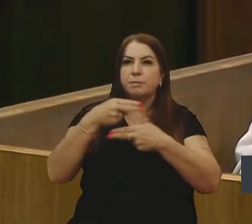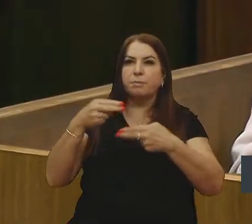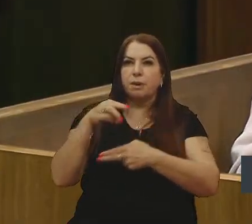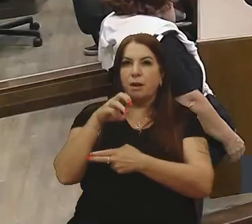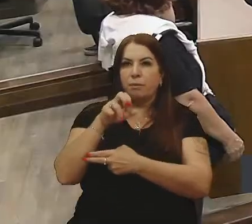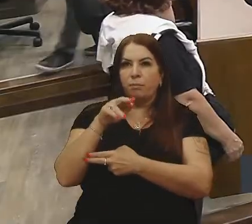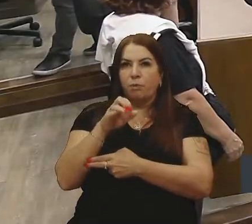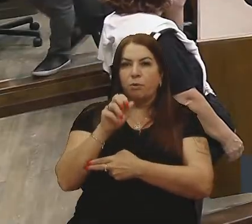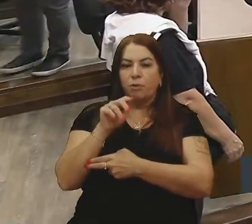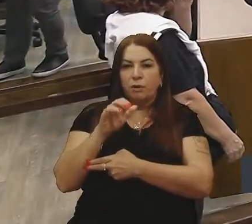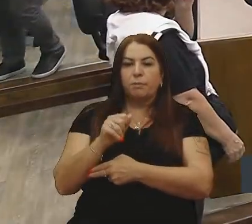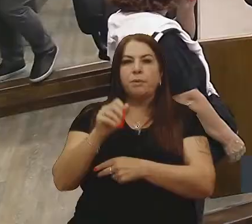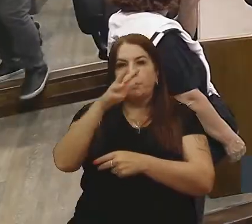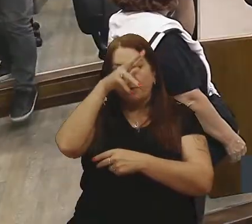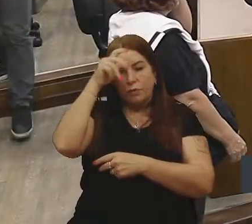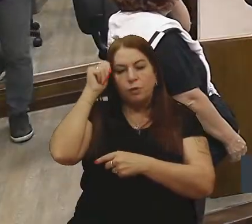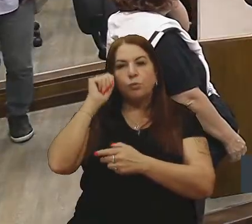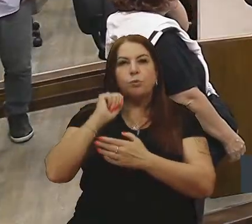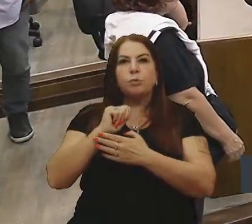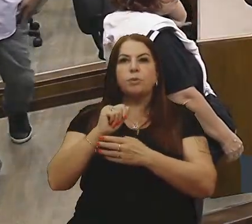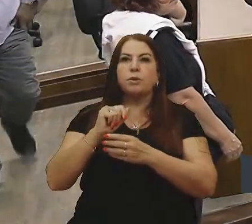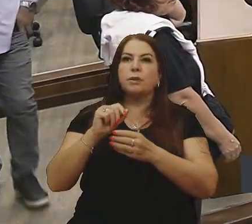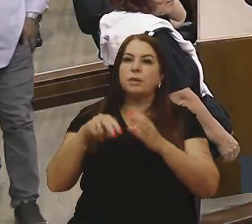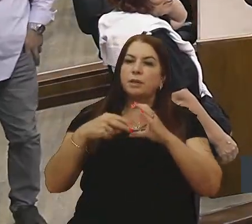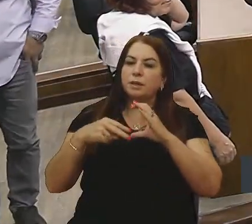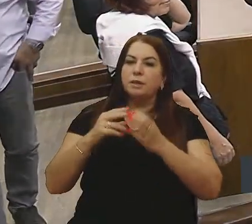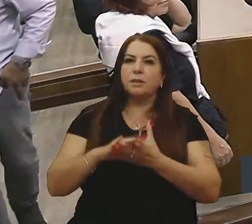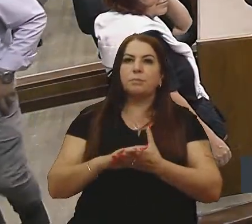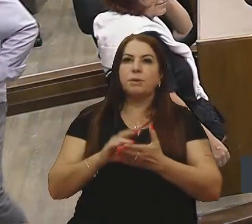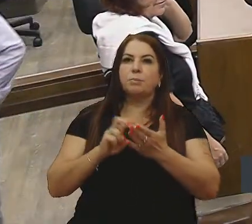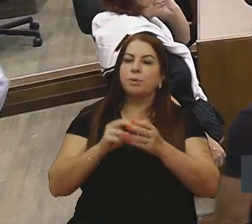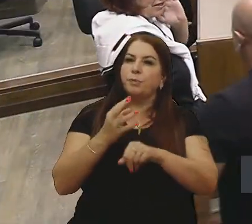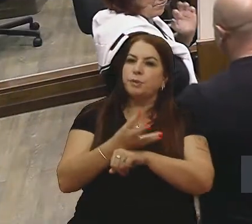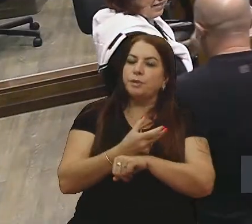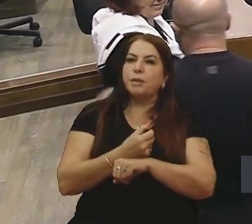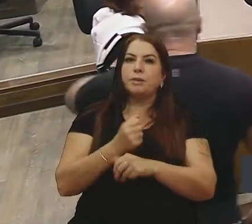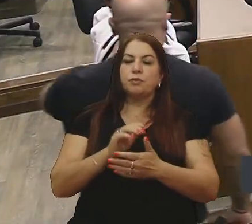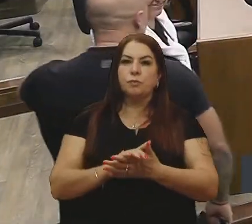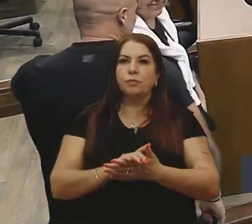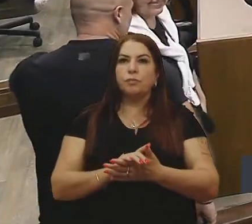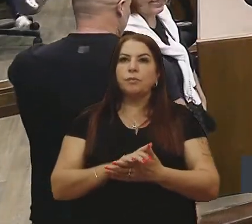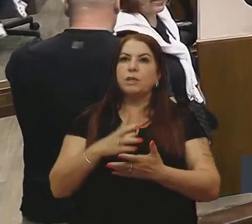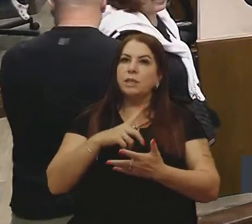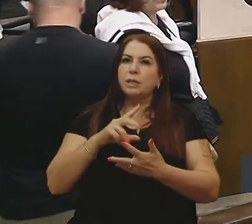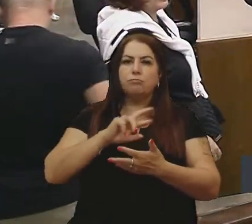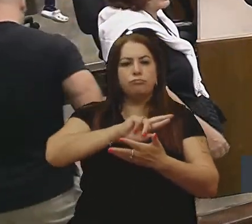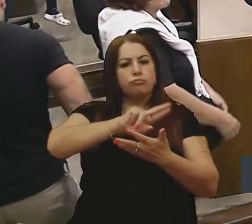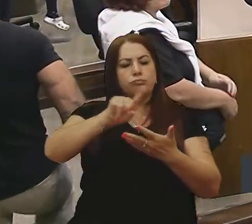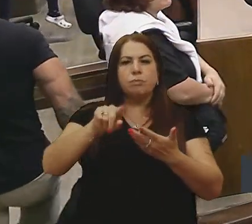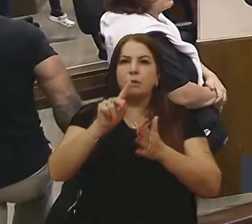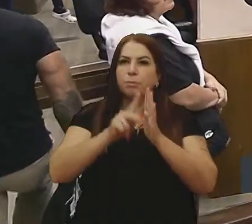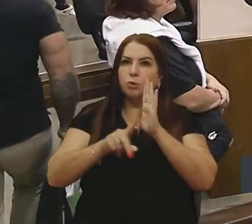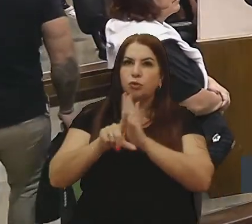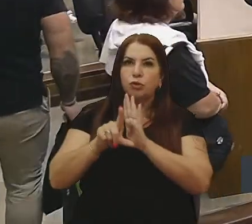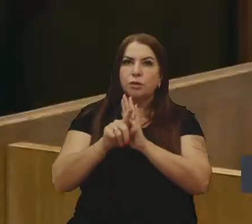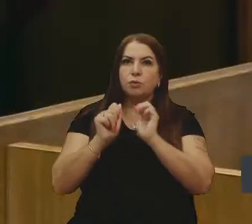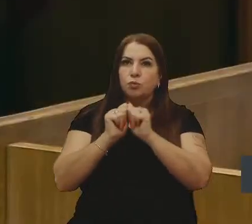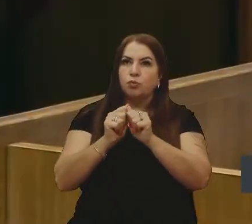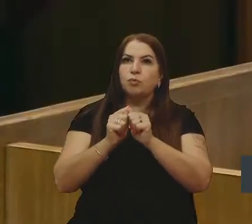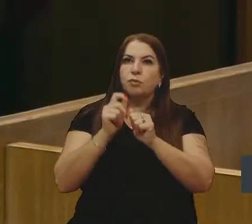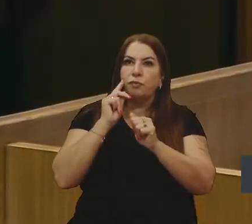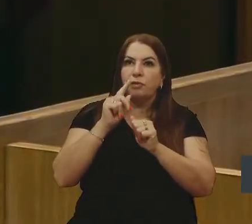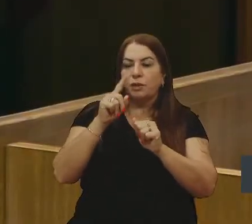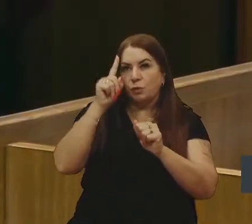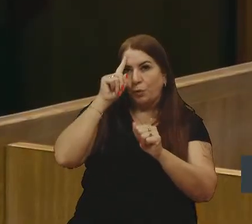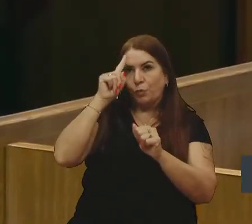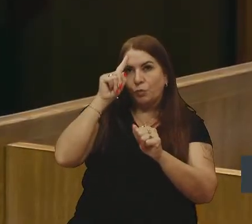Microempa, a Prefeitura, a Câmara de Vereadores, Sicredi, né, a gente tem inúmeros projetos, batem as nossas portas todos